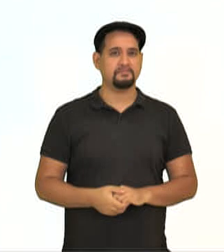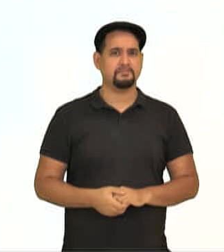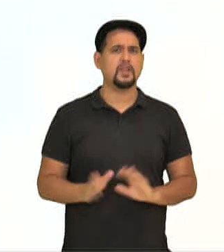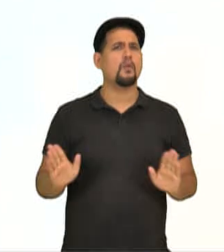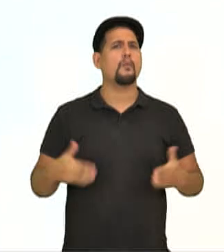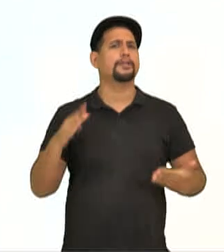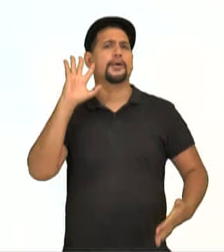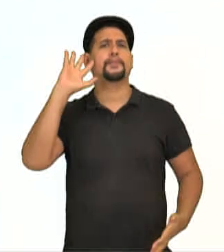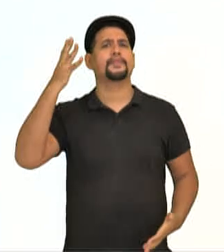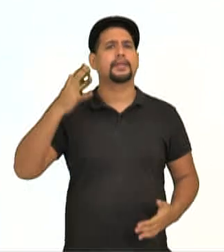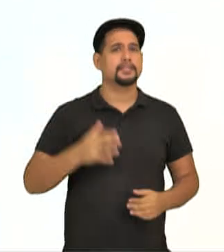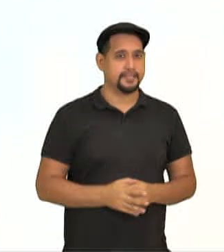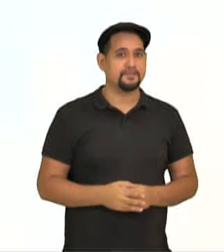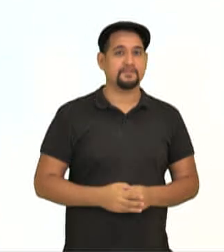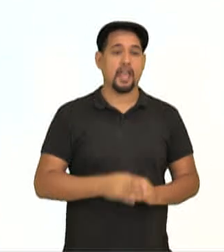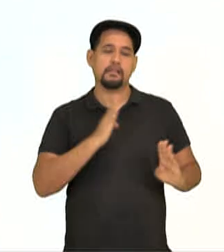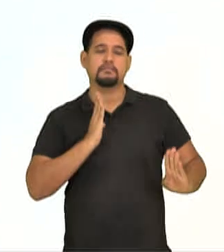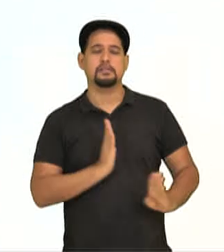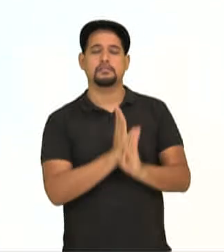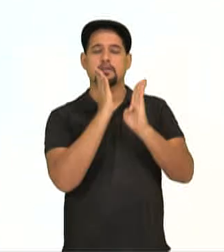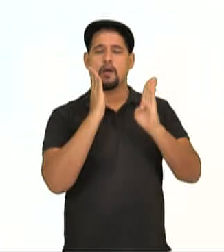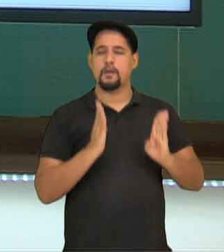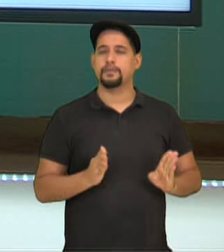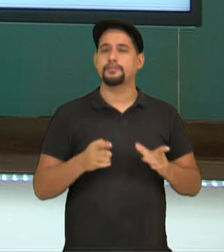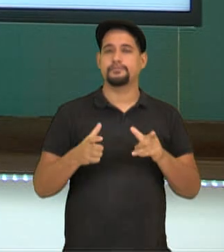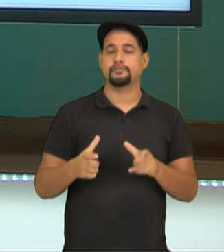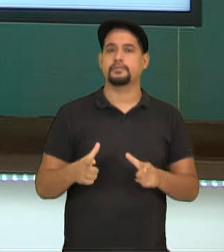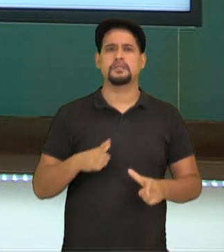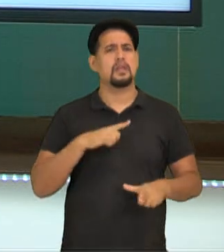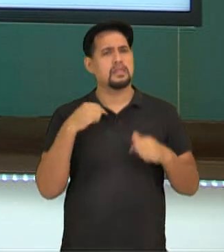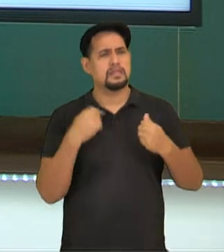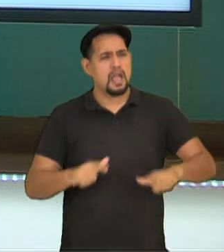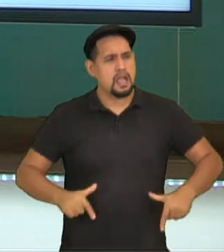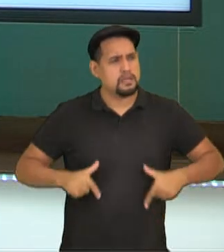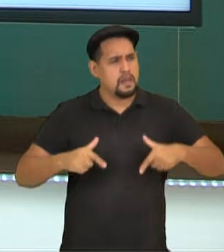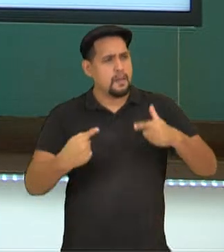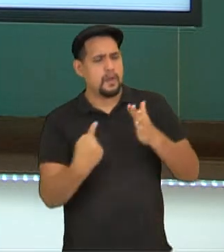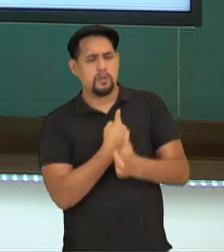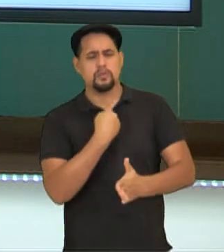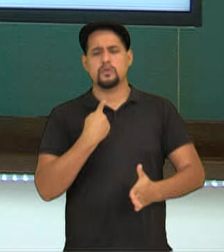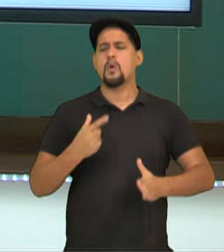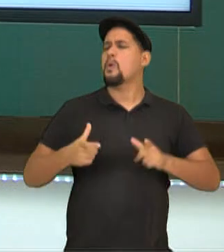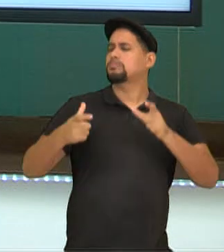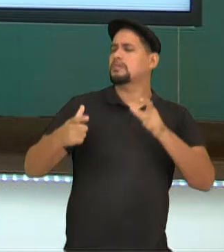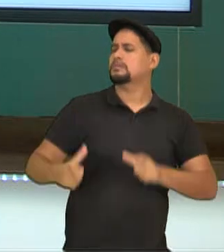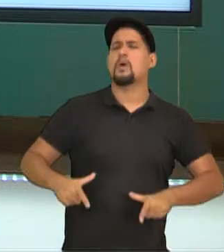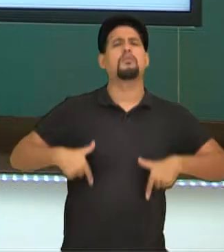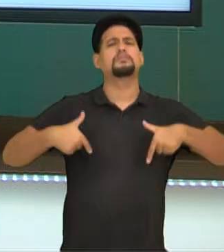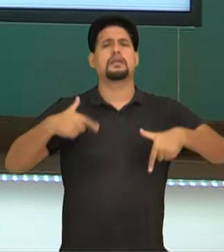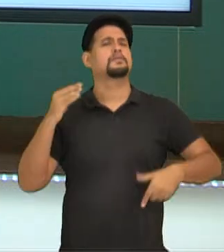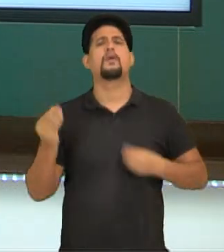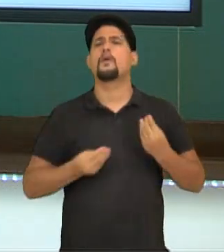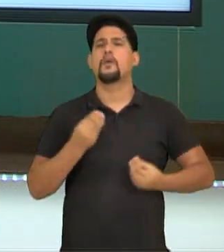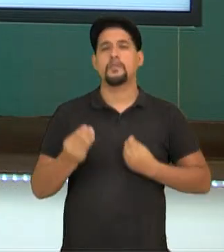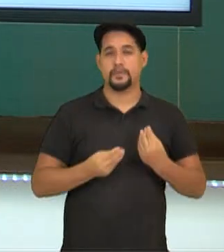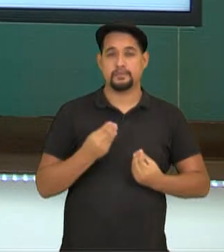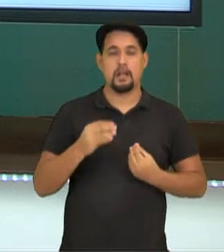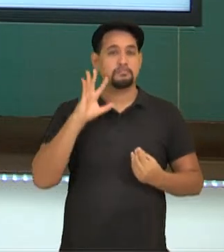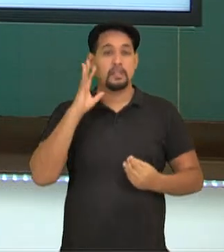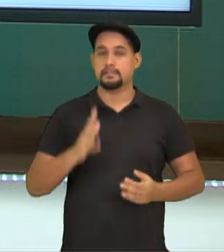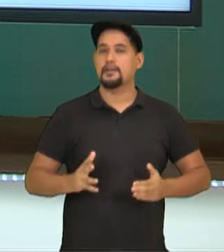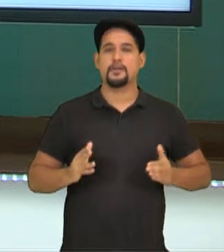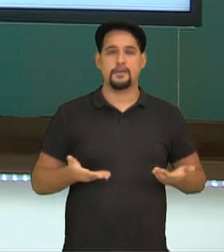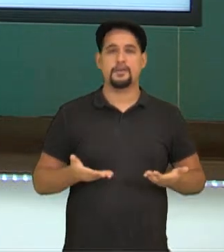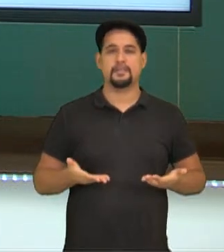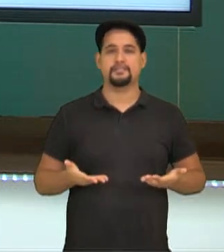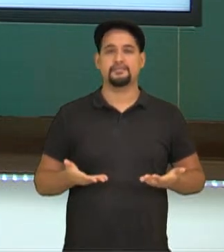Quando que ocorre? É assim que descobre o advérbio de tempo. Eu tenho ação e pergunto, quando esta ação ocorre? Pode ocorrer